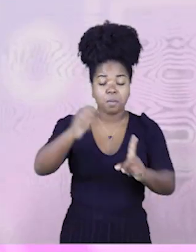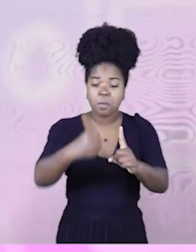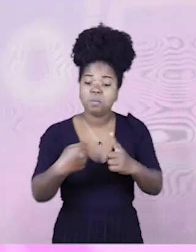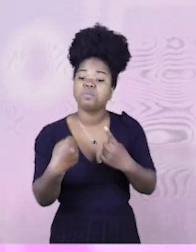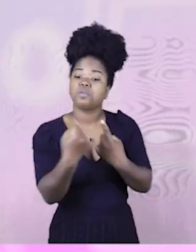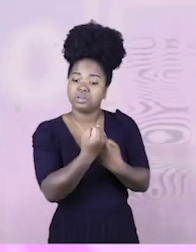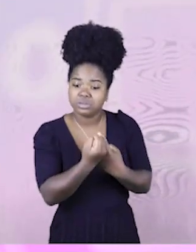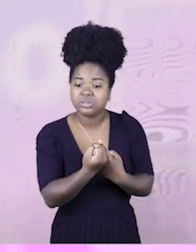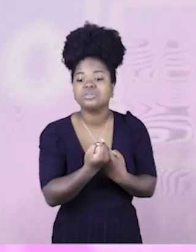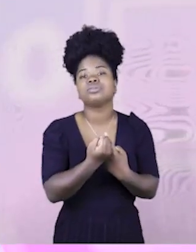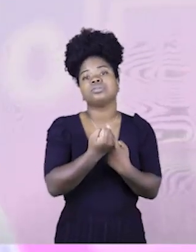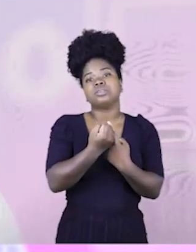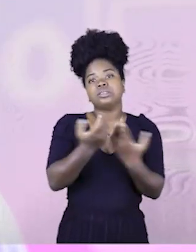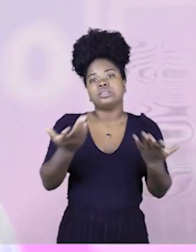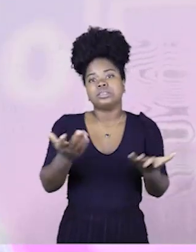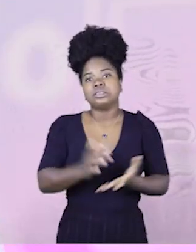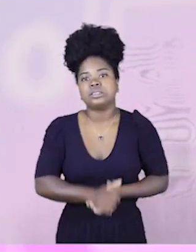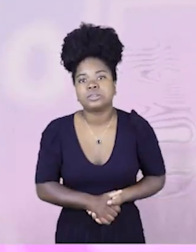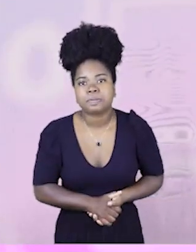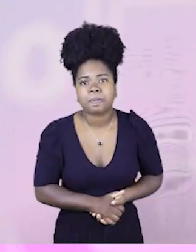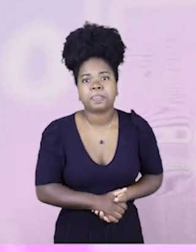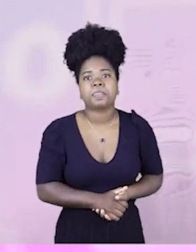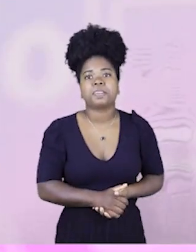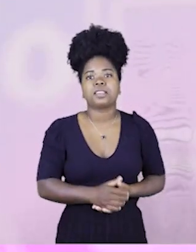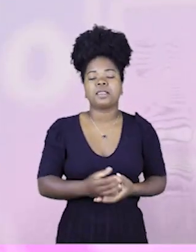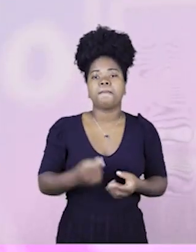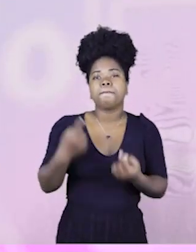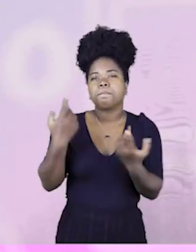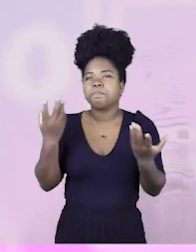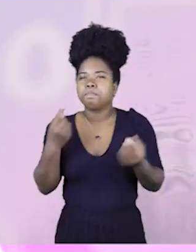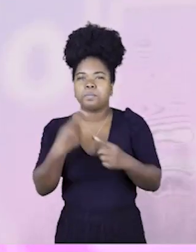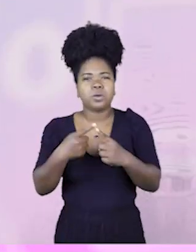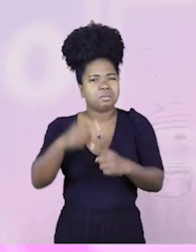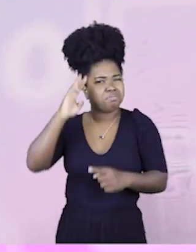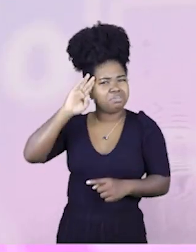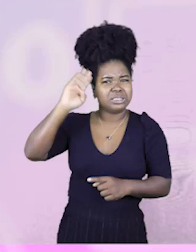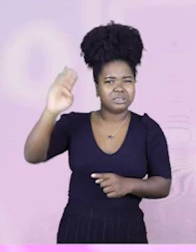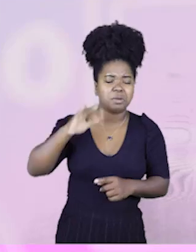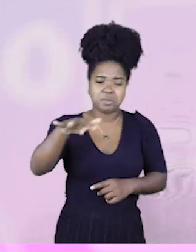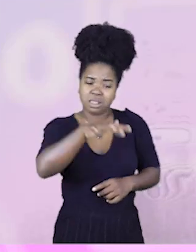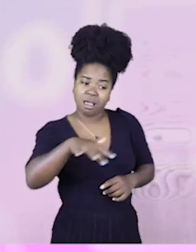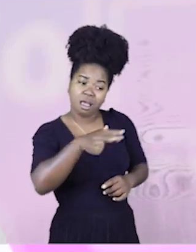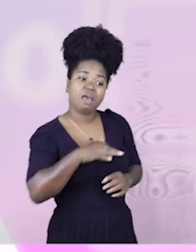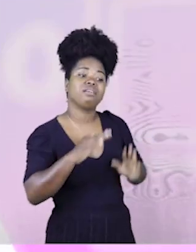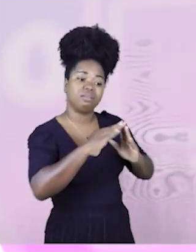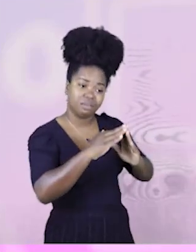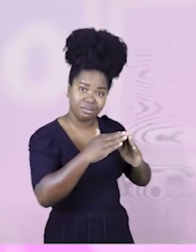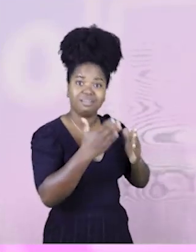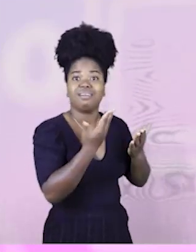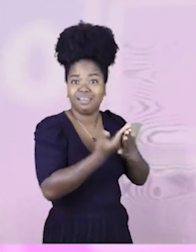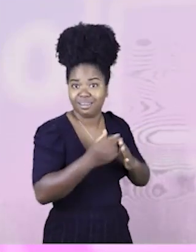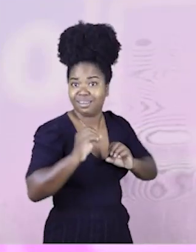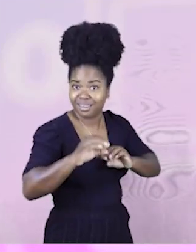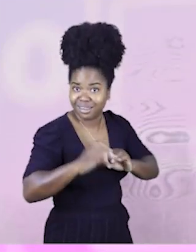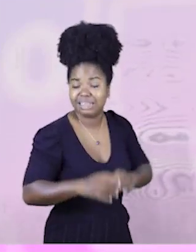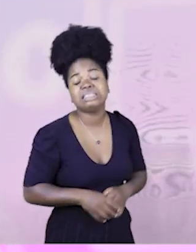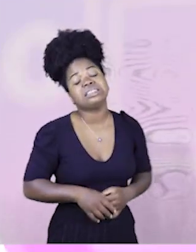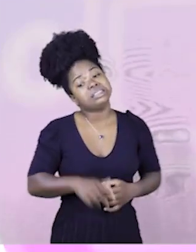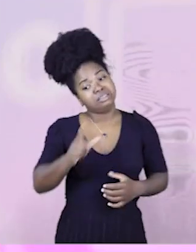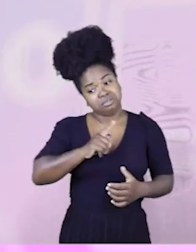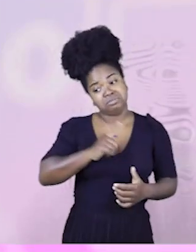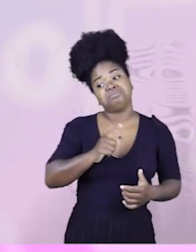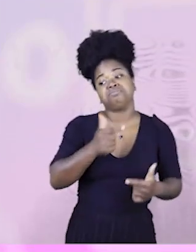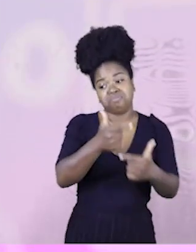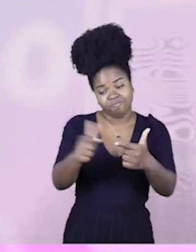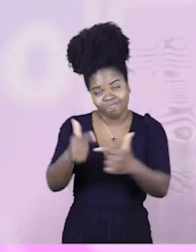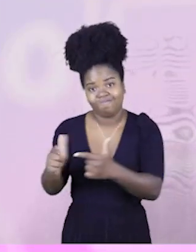para a sociedade e o meio de convívio a quais nós estamos expostos, né? Principalmente também no ambiente escolar. Ultimamente nós vimos alguns